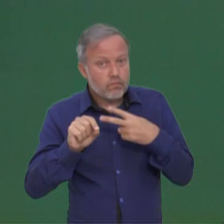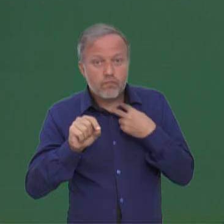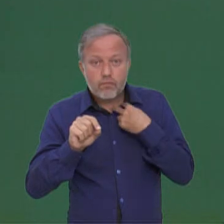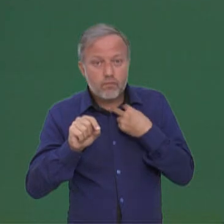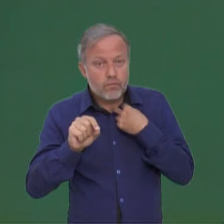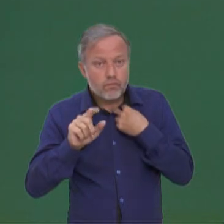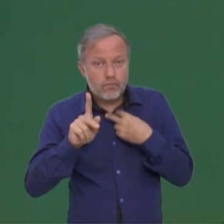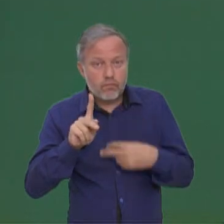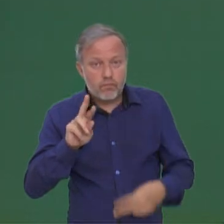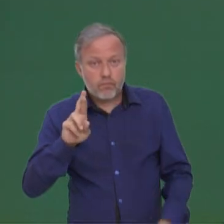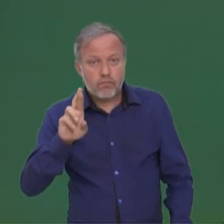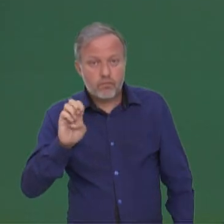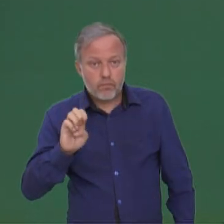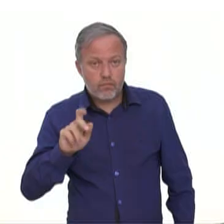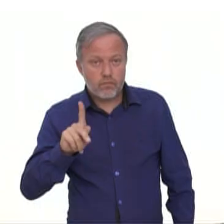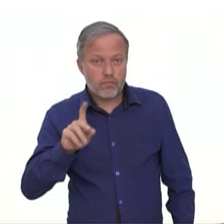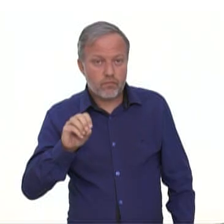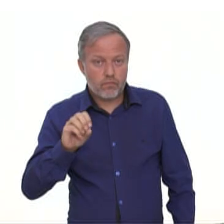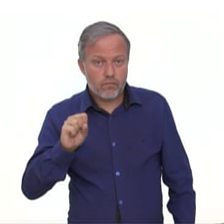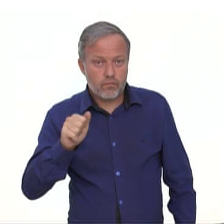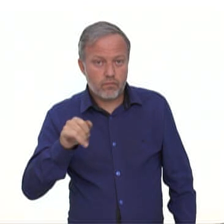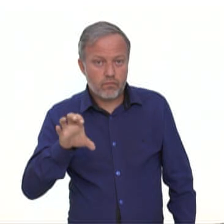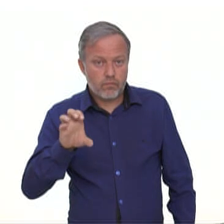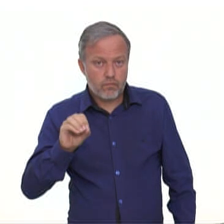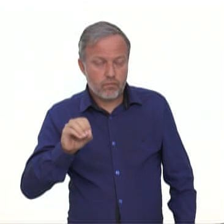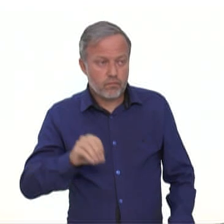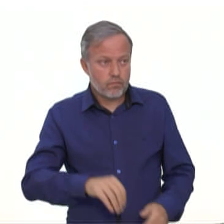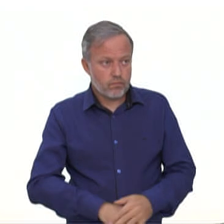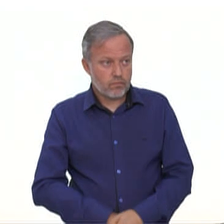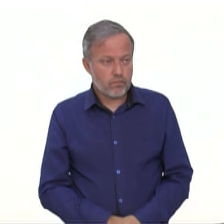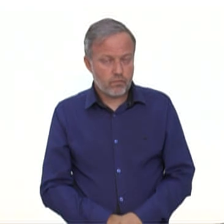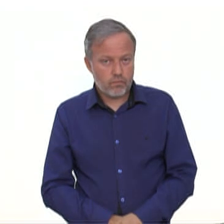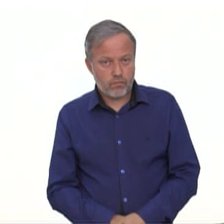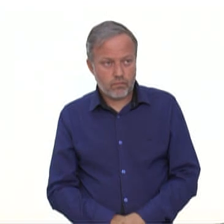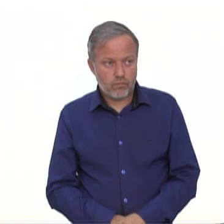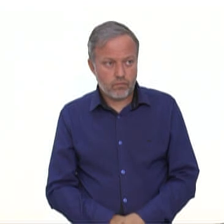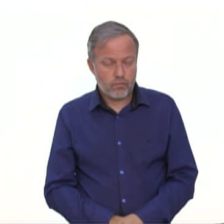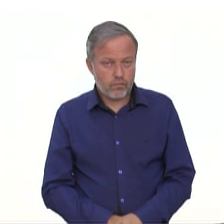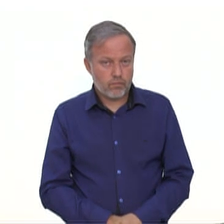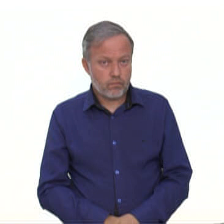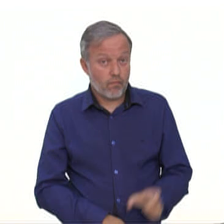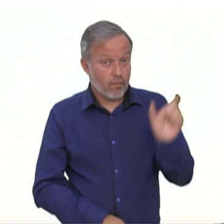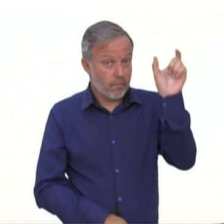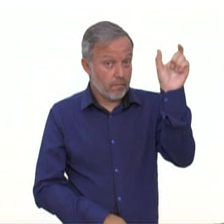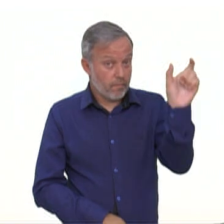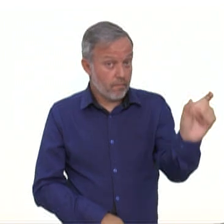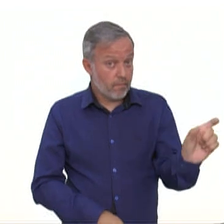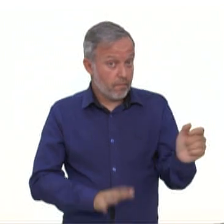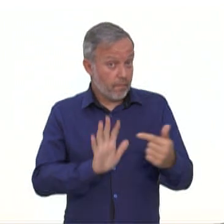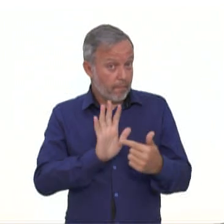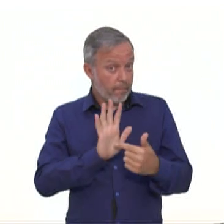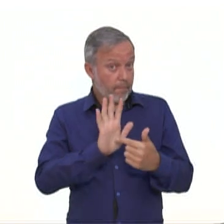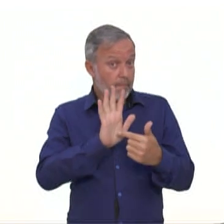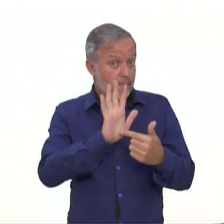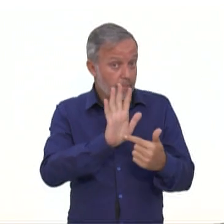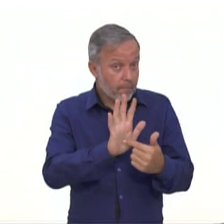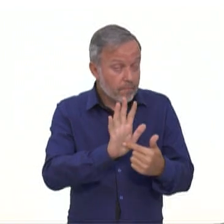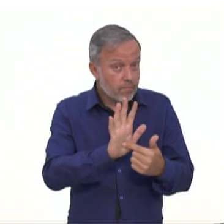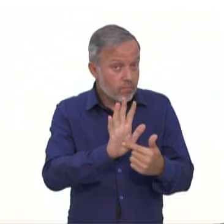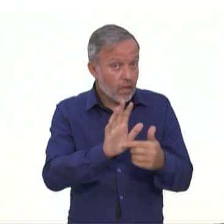ter preposição, certo? O sujeito estará explícito na primeira oração. Opa, mais uma dica